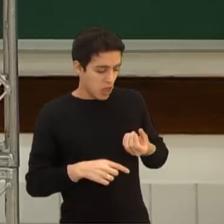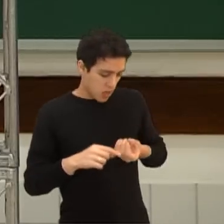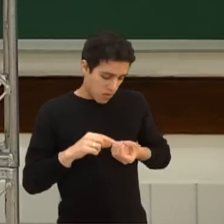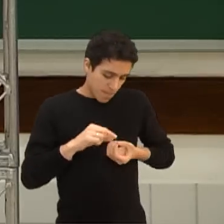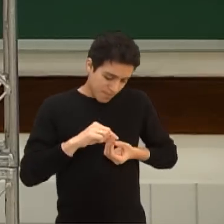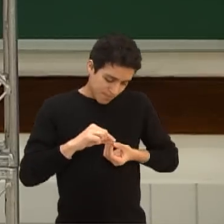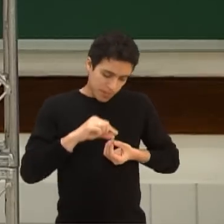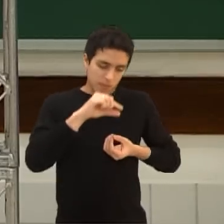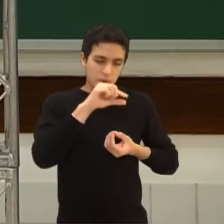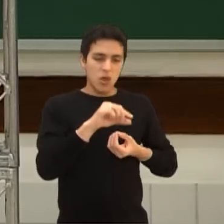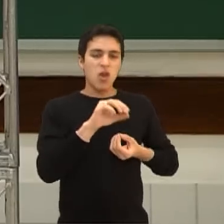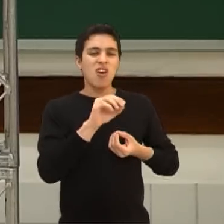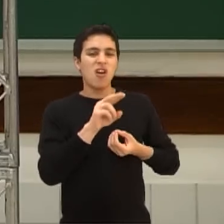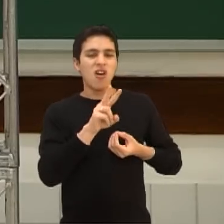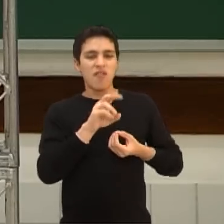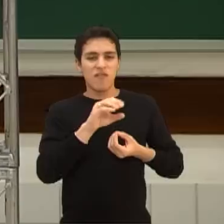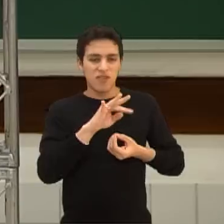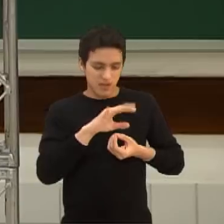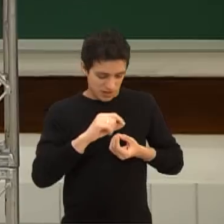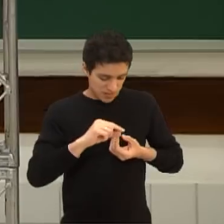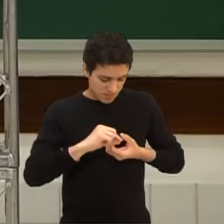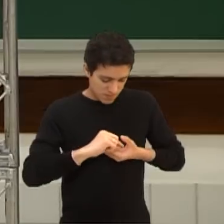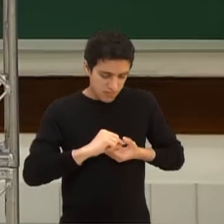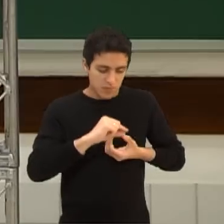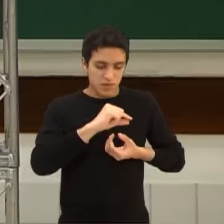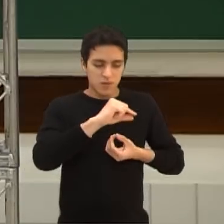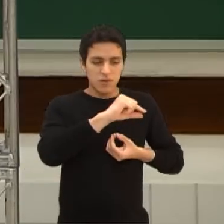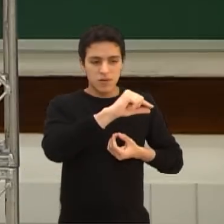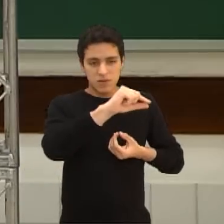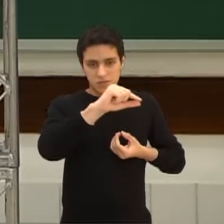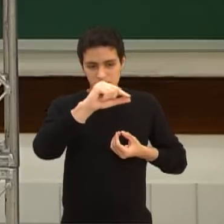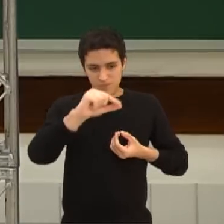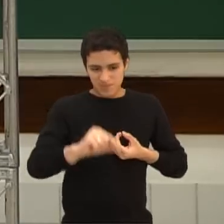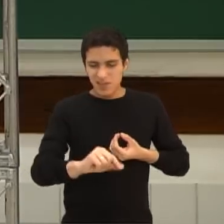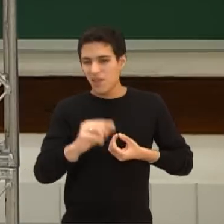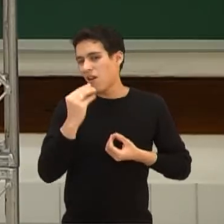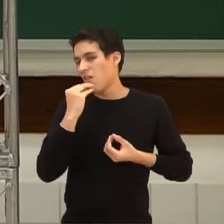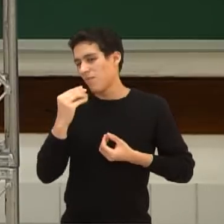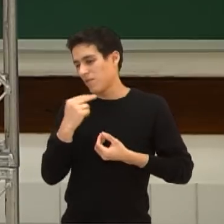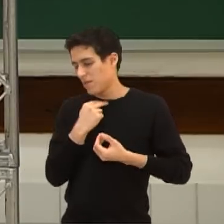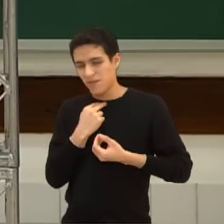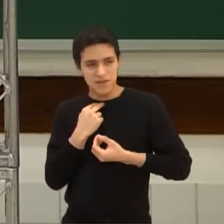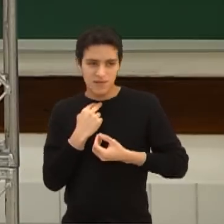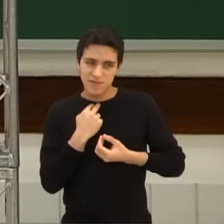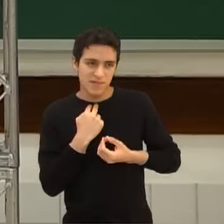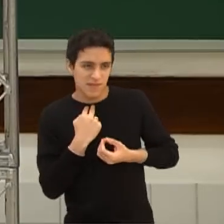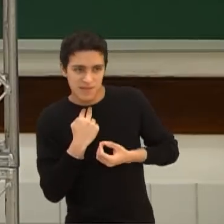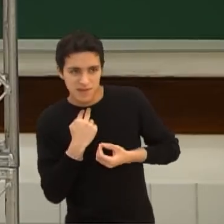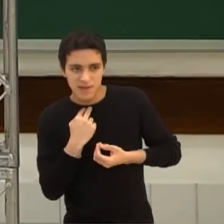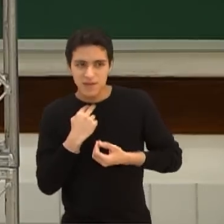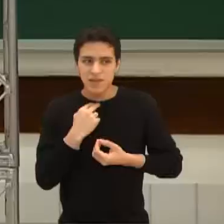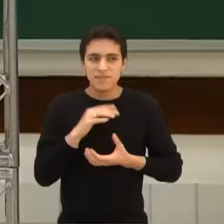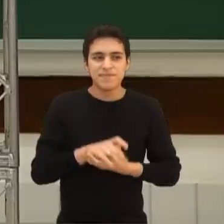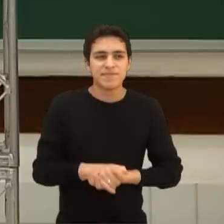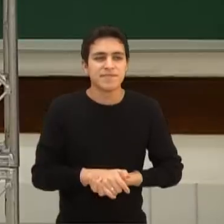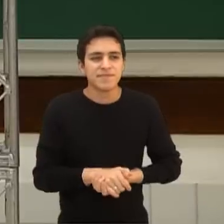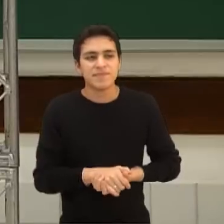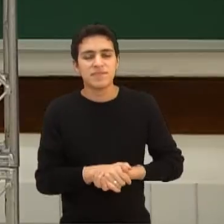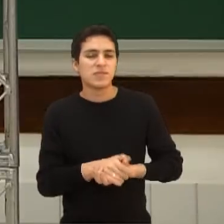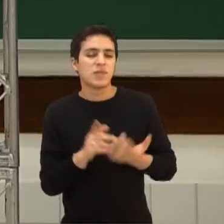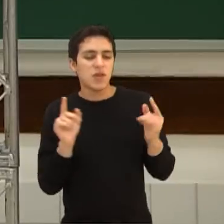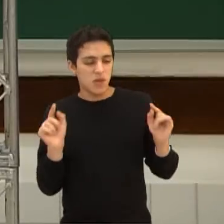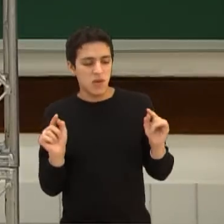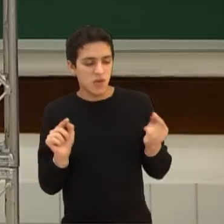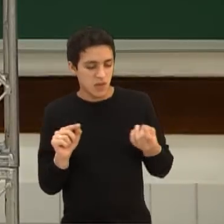ele é liberado, né, ele sai então do ovário. Então, claro que não poderia ser a letra B a nossa resposta. Quando ele é liberado